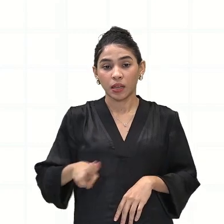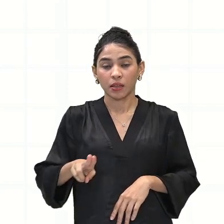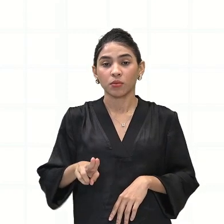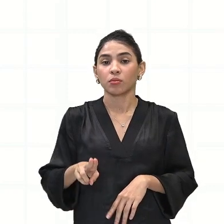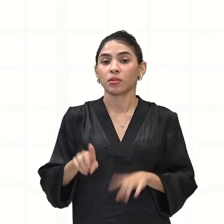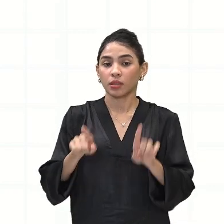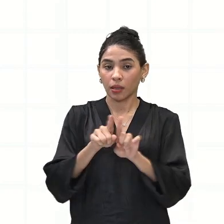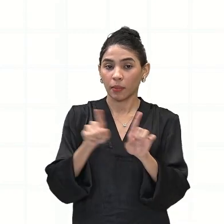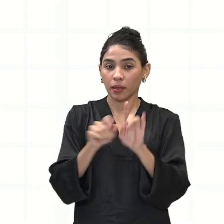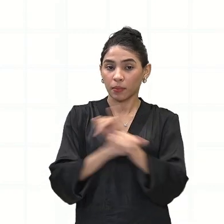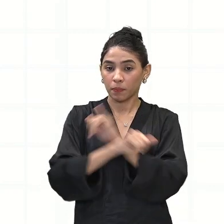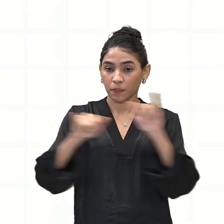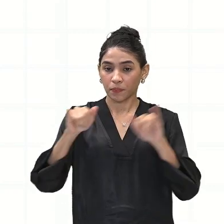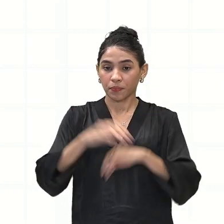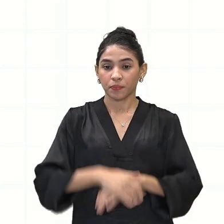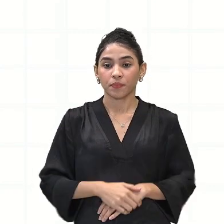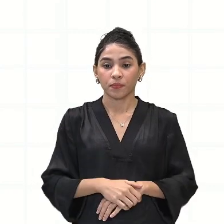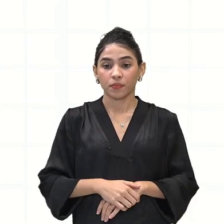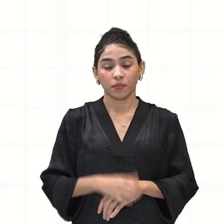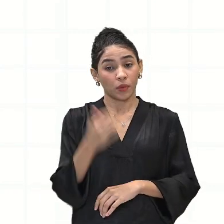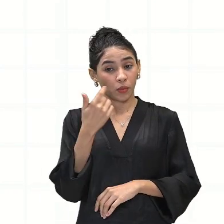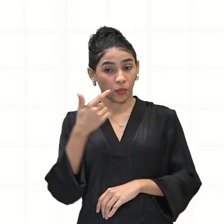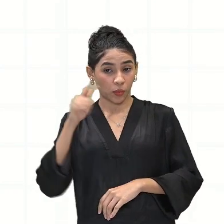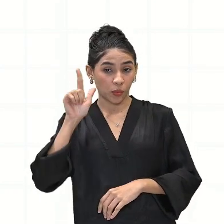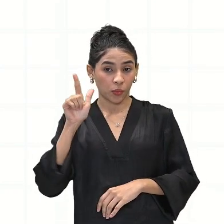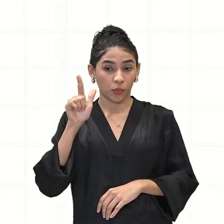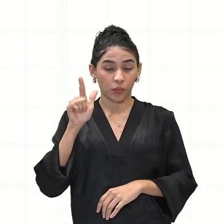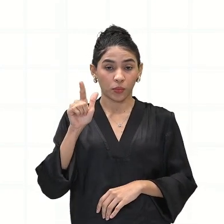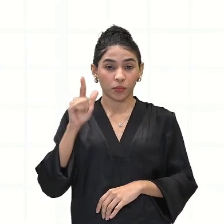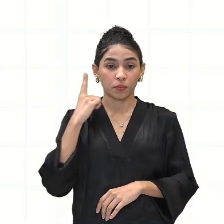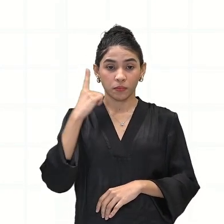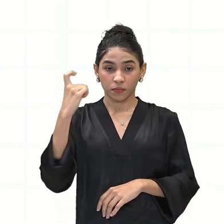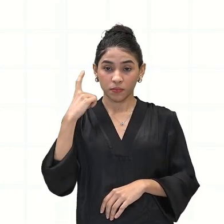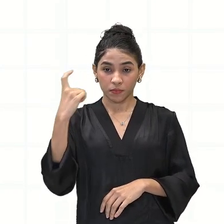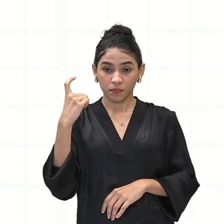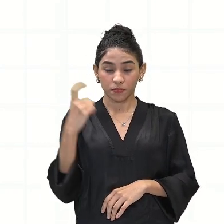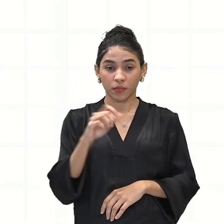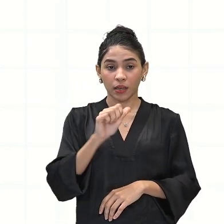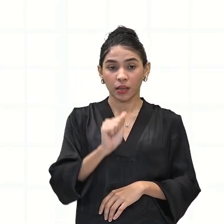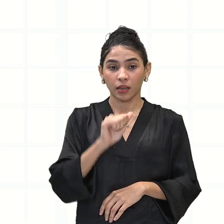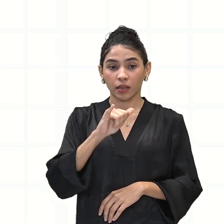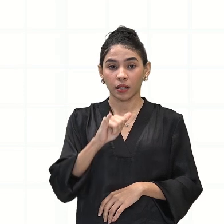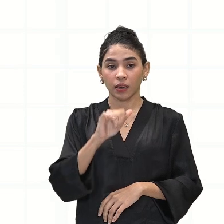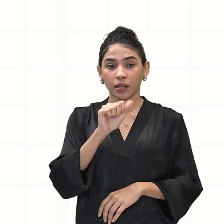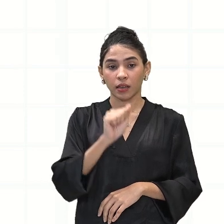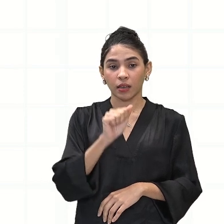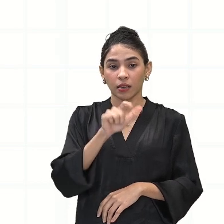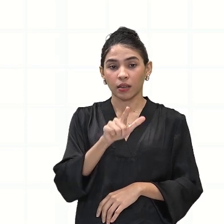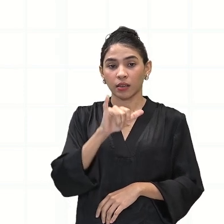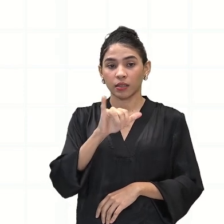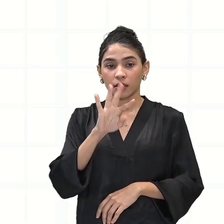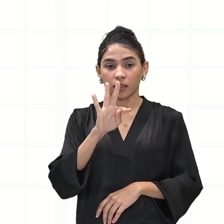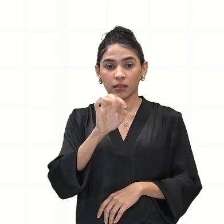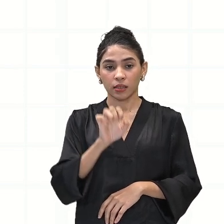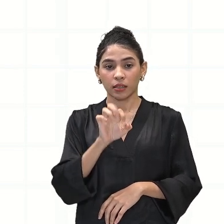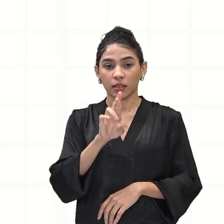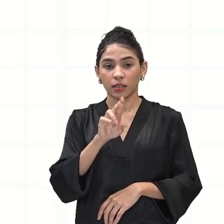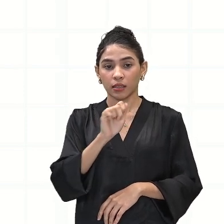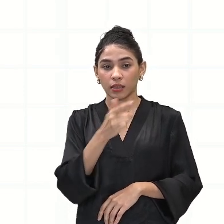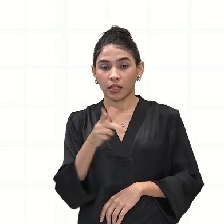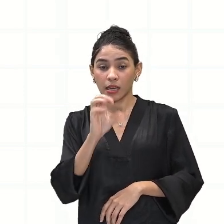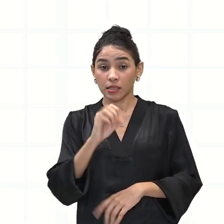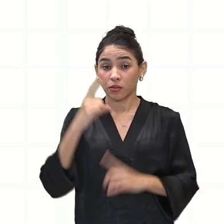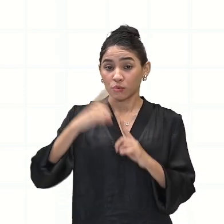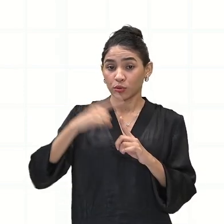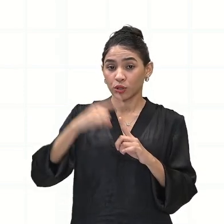propaganda. A nossa próxima figura de som, nossa figura de linguagem, é a aliteração, que é uma figura de linguagem que